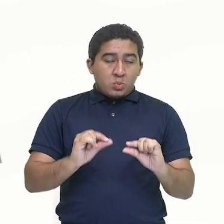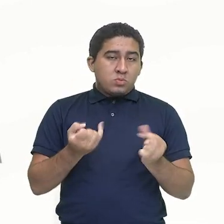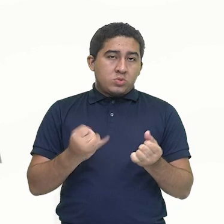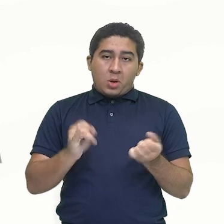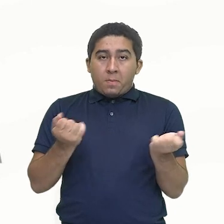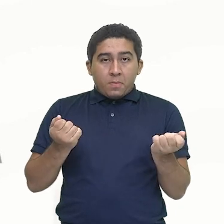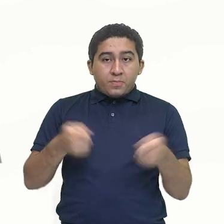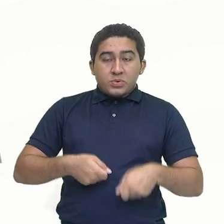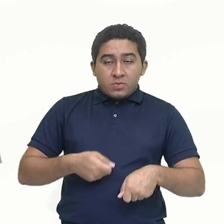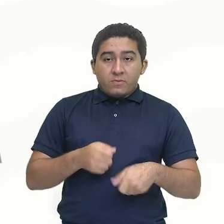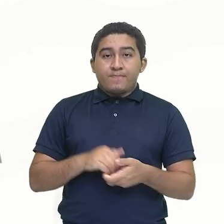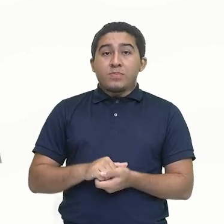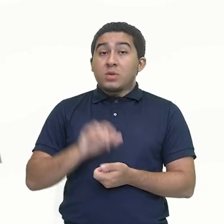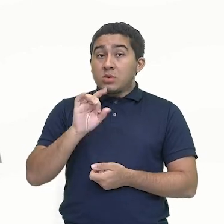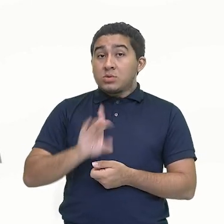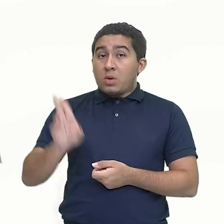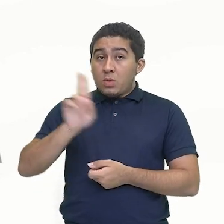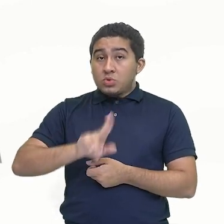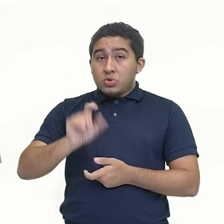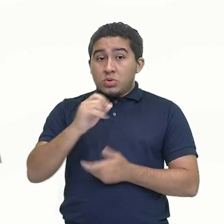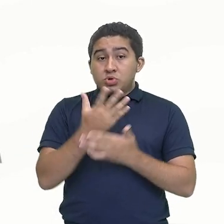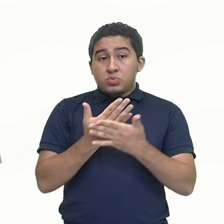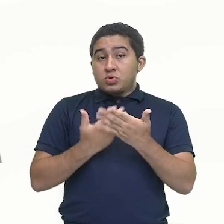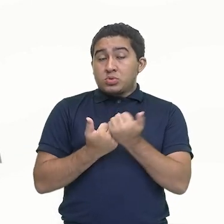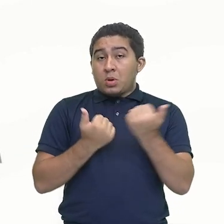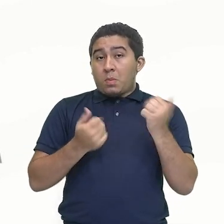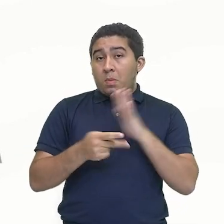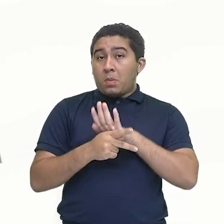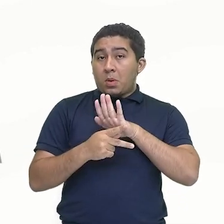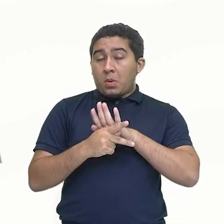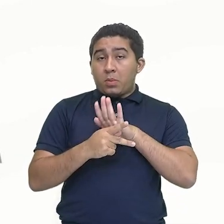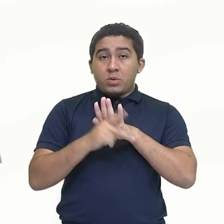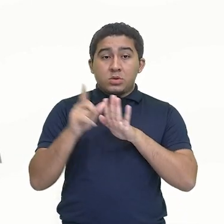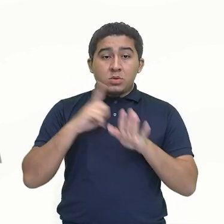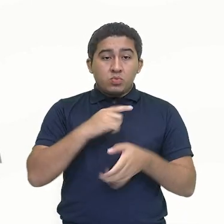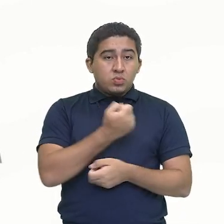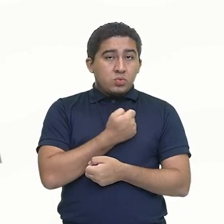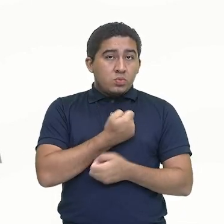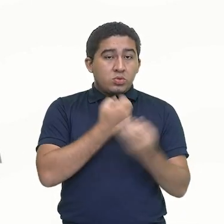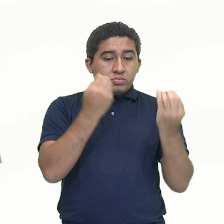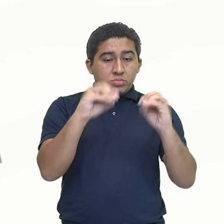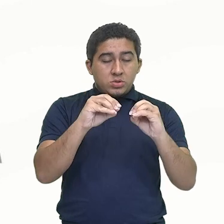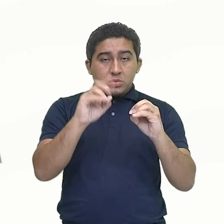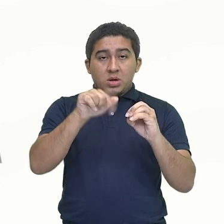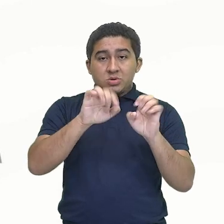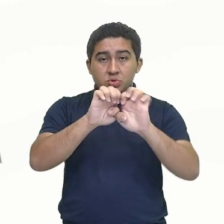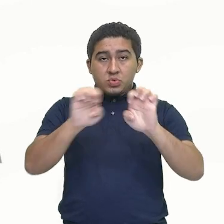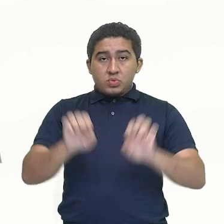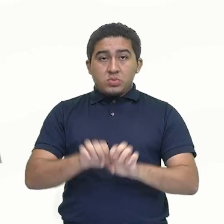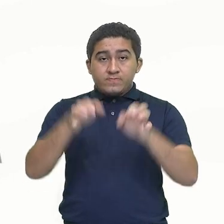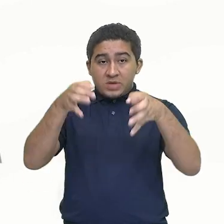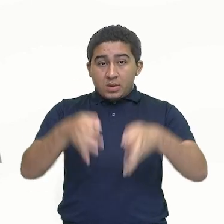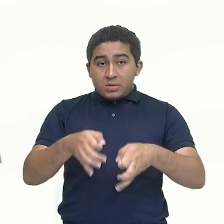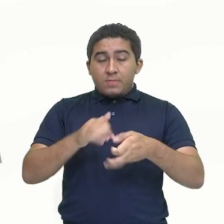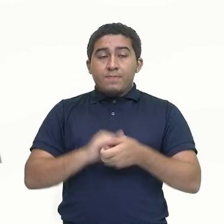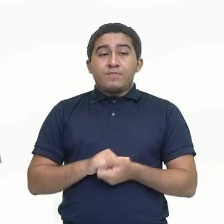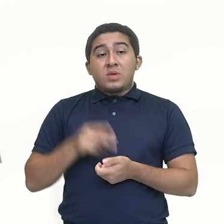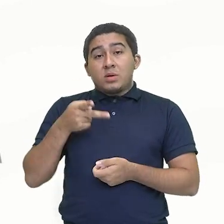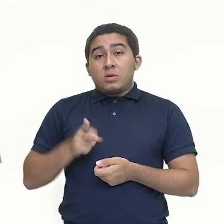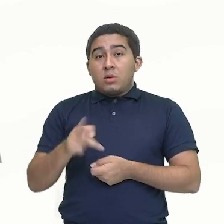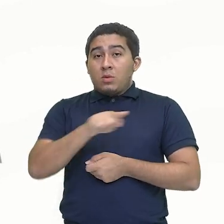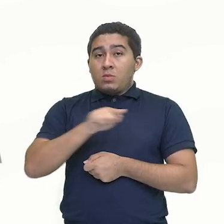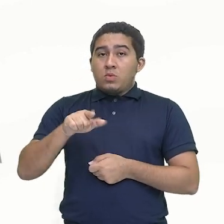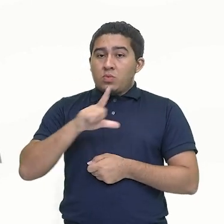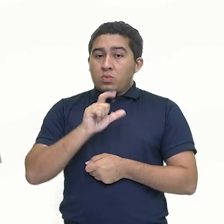caso, apenas fazendo ali a substituição dos coeficientes, tá bom? Então, toda vez que